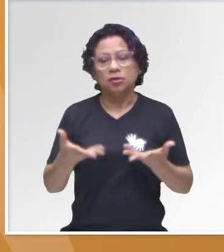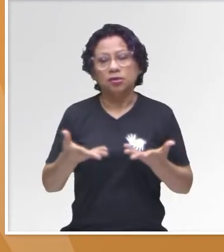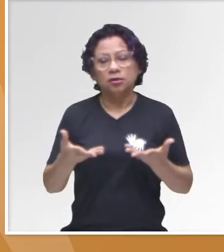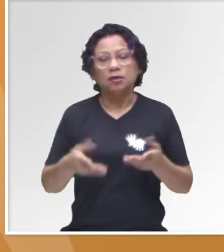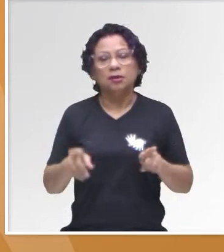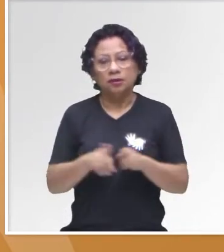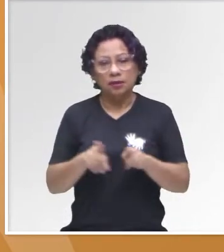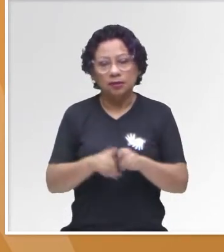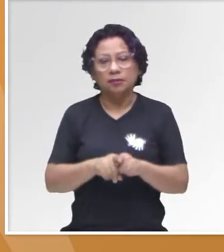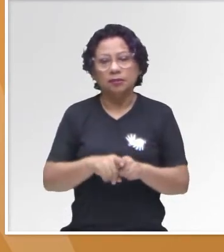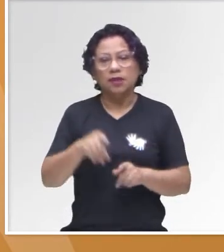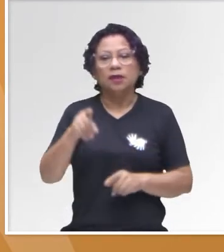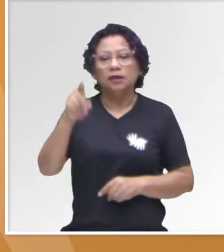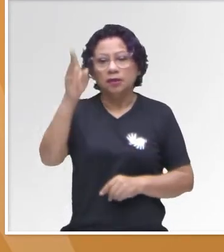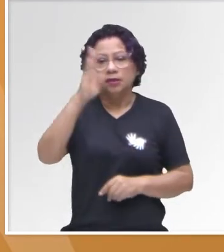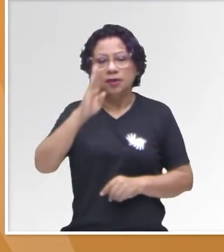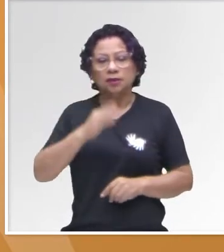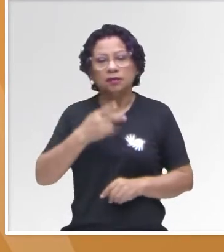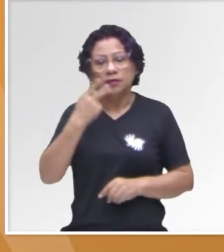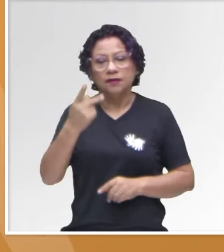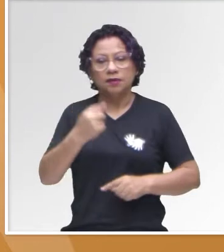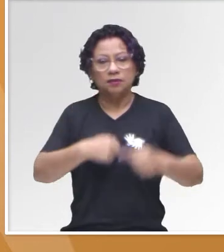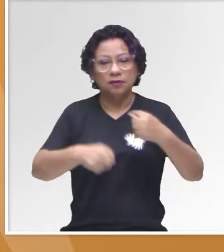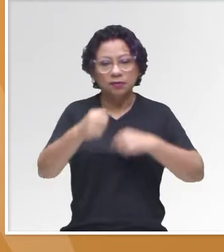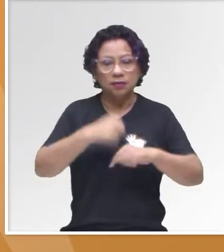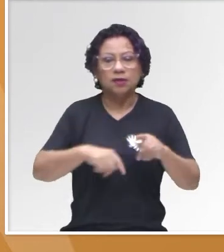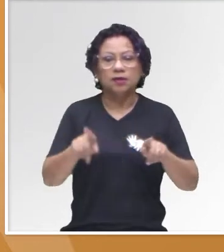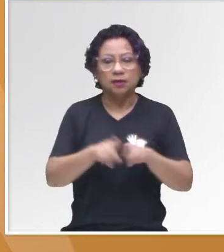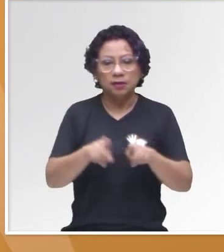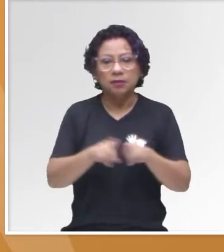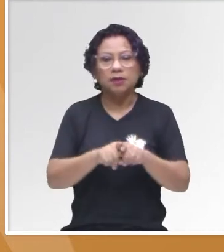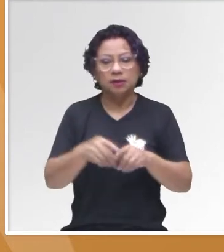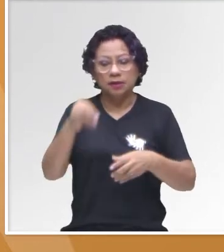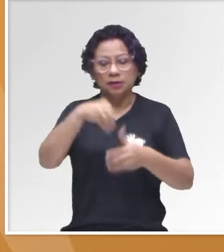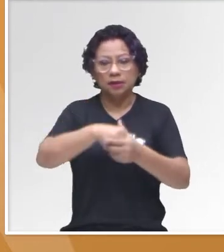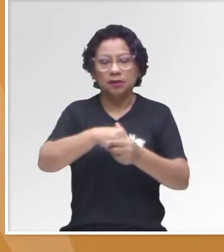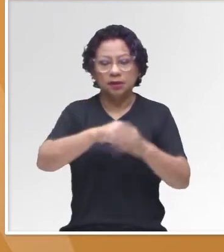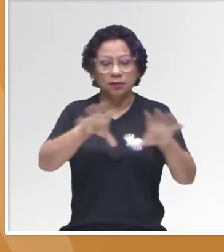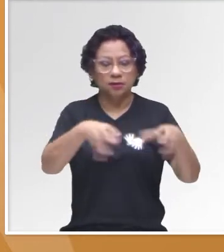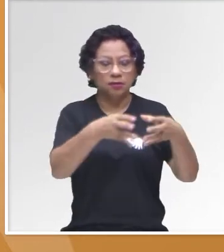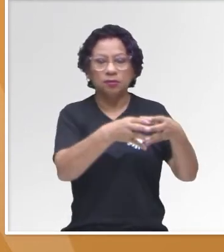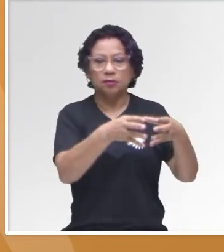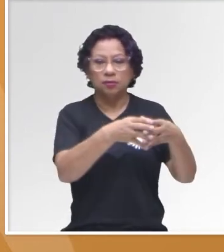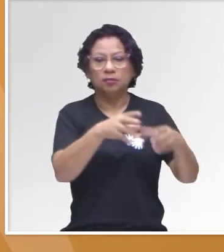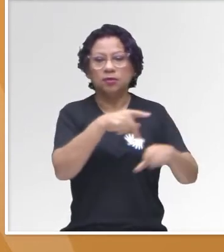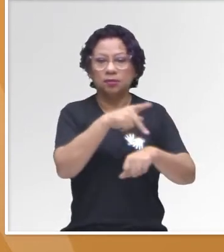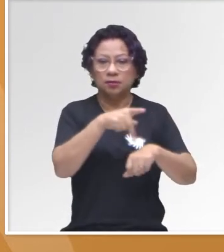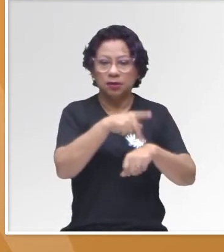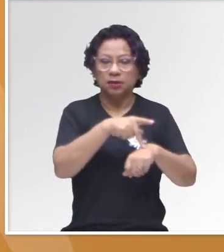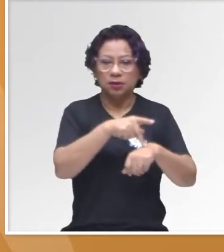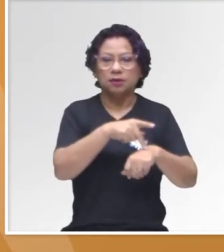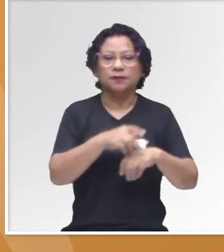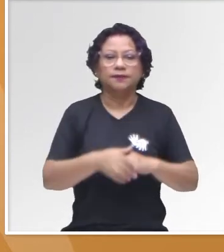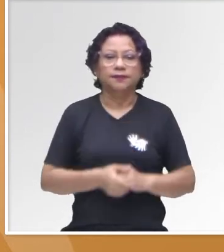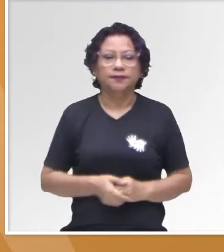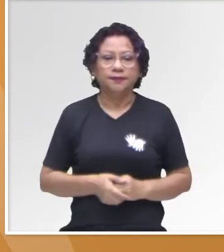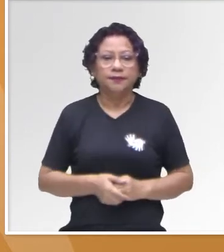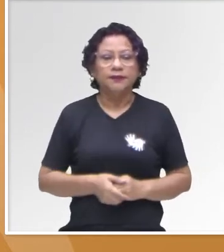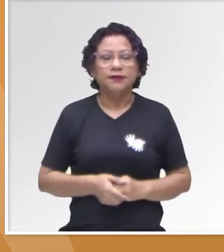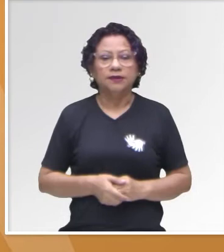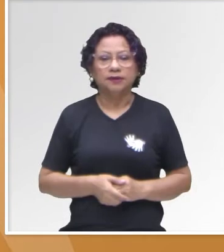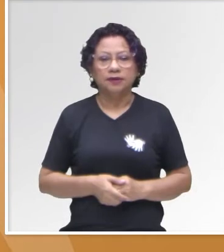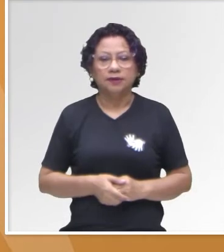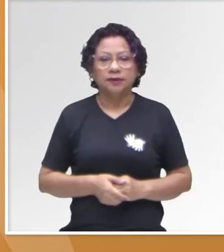no cenário econômico global, que faz parte também dos BRICS. E a distribuição espacial das indústrias no Brasil. A gente viu que